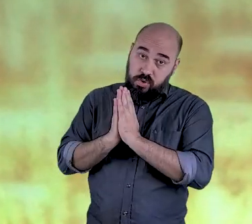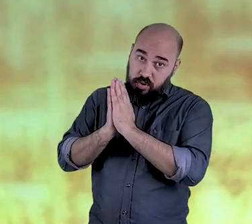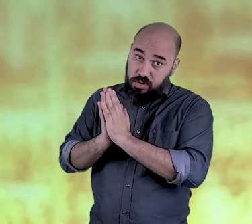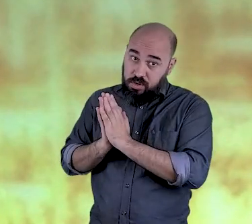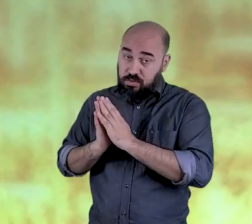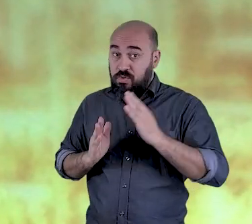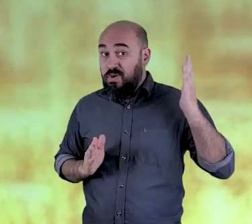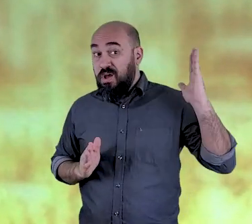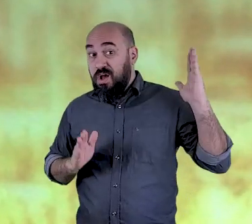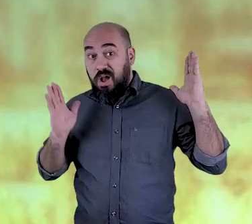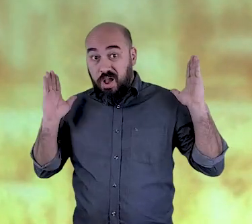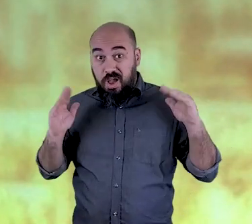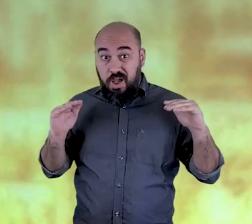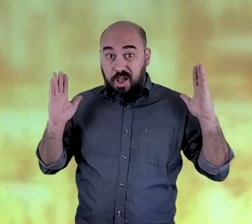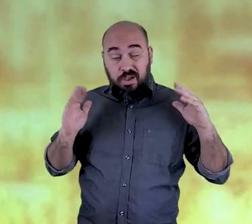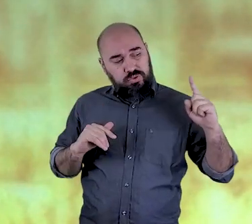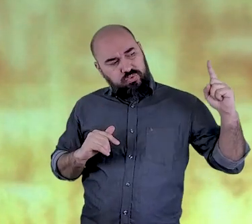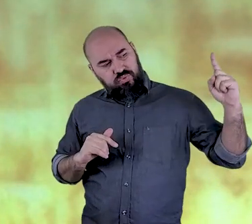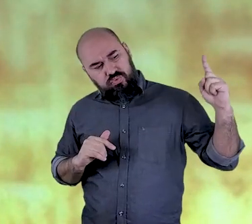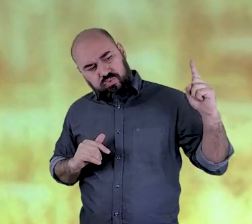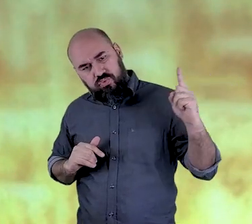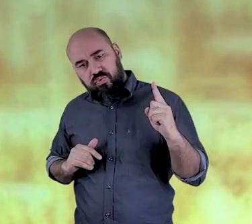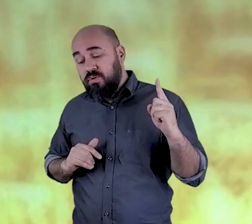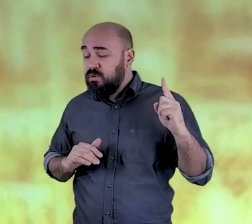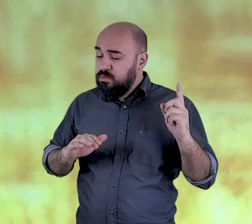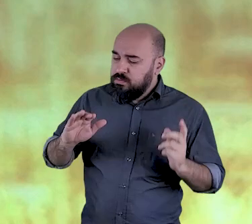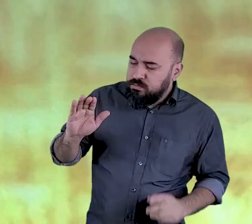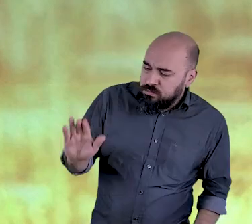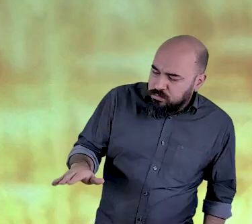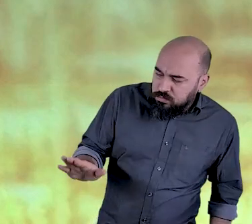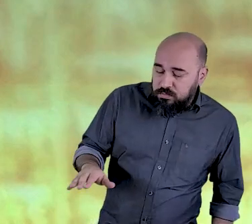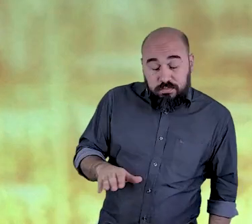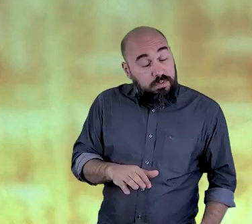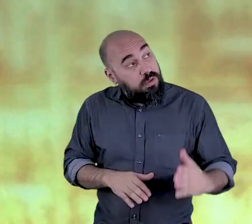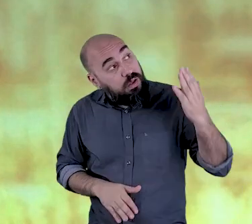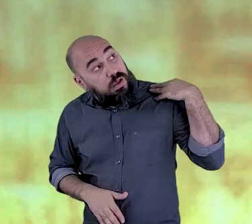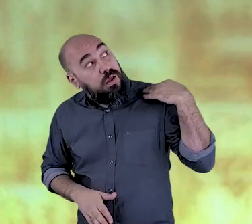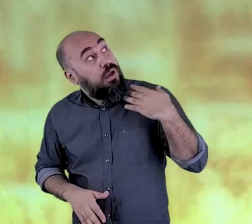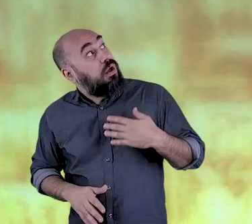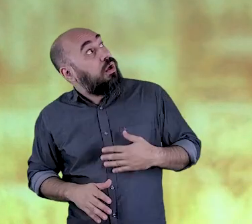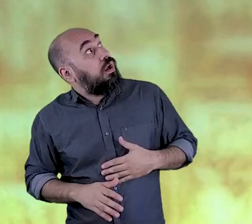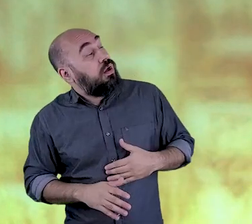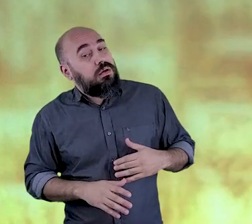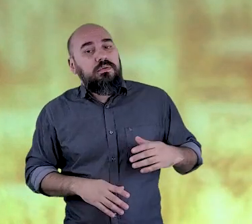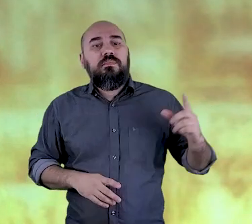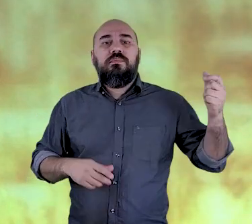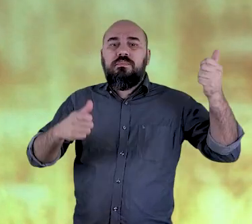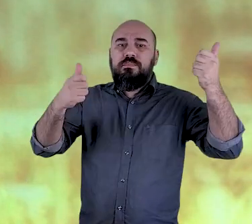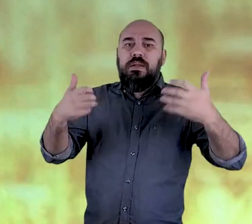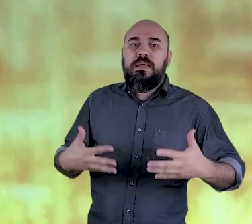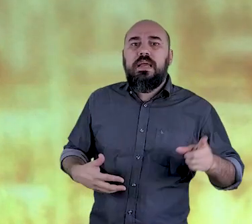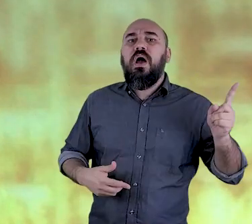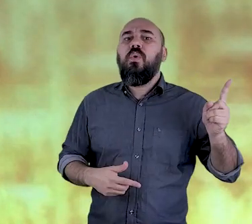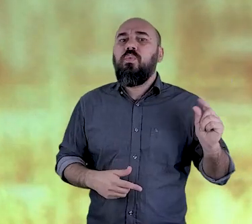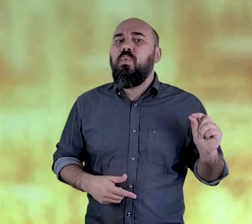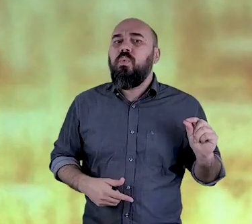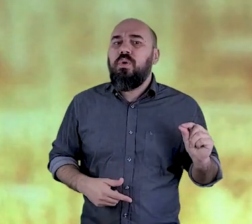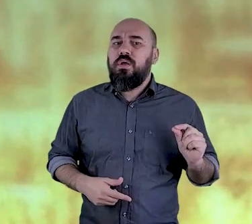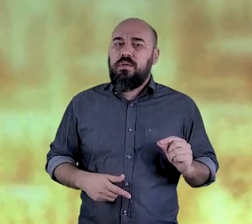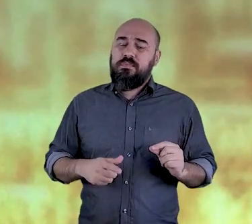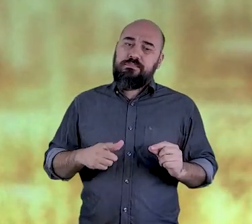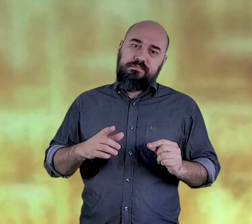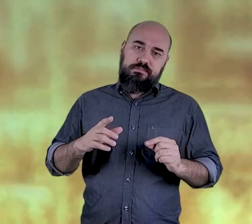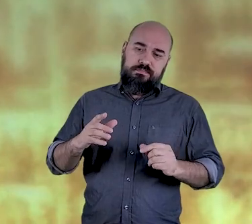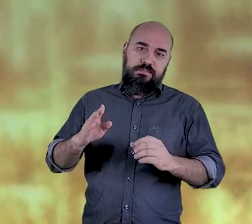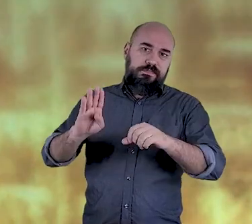o Anjo Gabriel veio para mostrar quando o povo de Deus deixaria Babilônia e